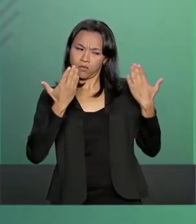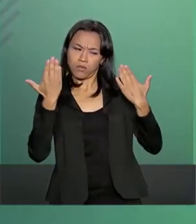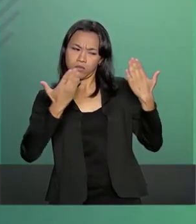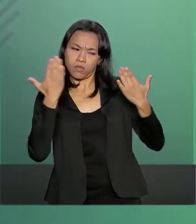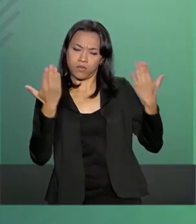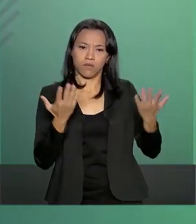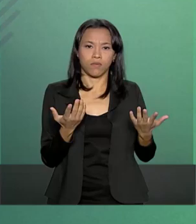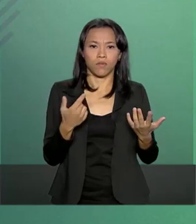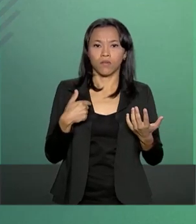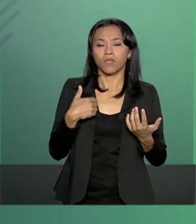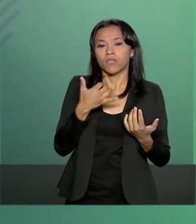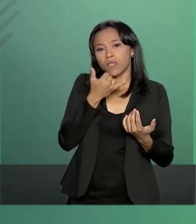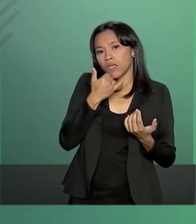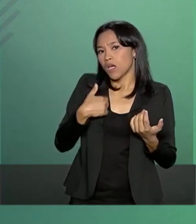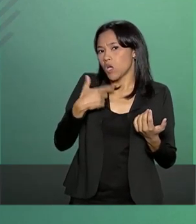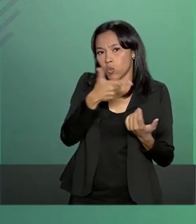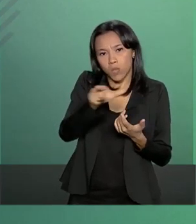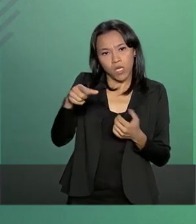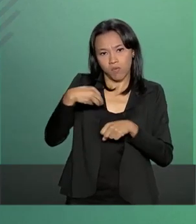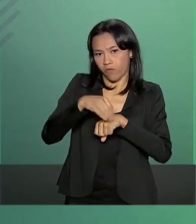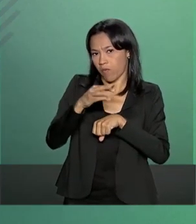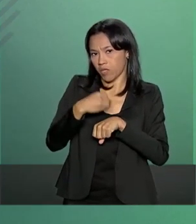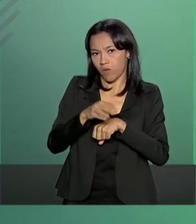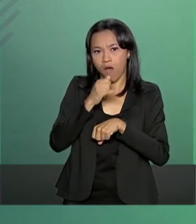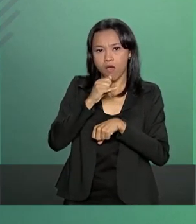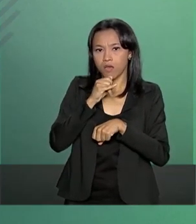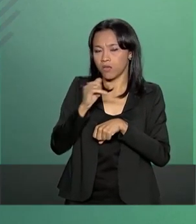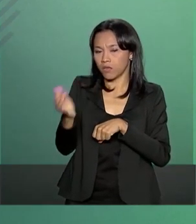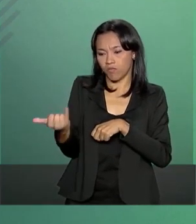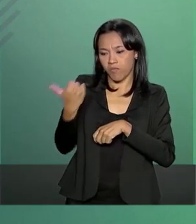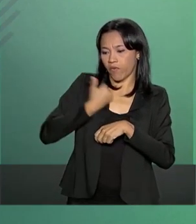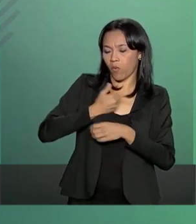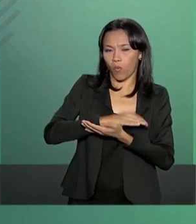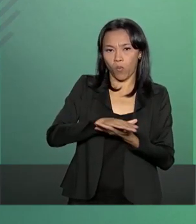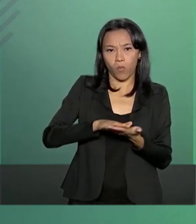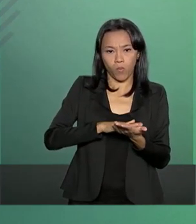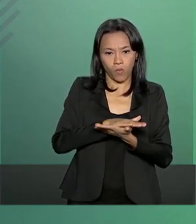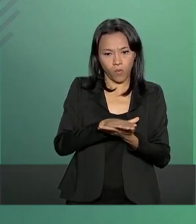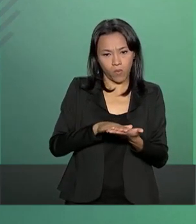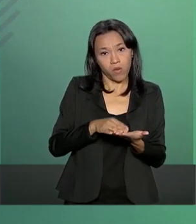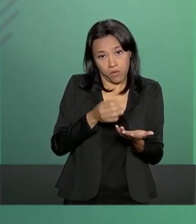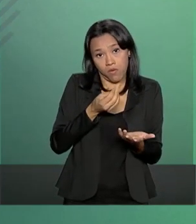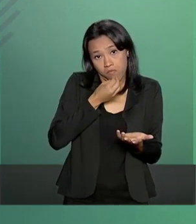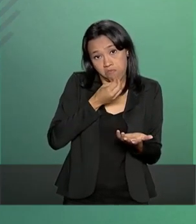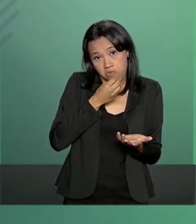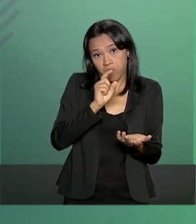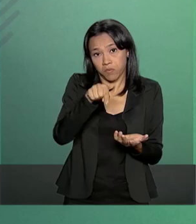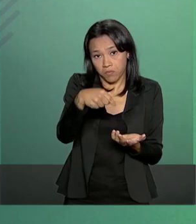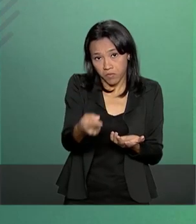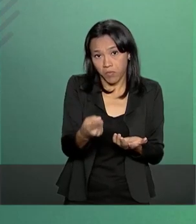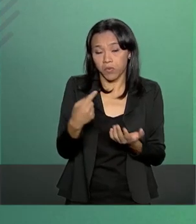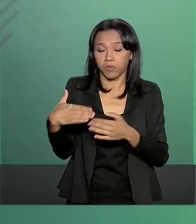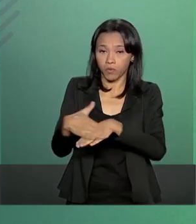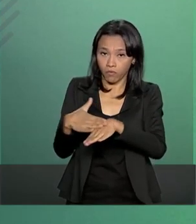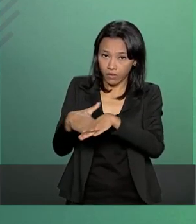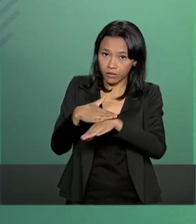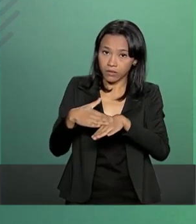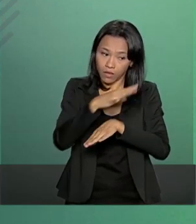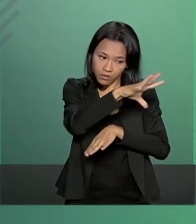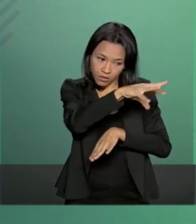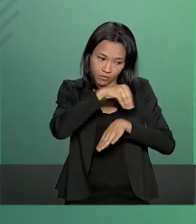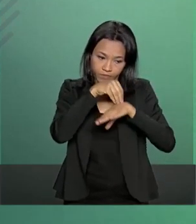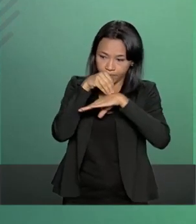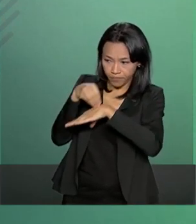tenho essa informação, o presidente não me comentou. Eu poderei conversar com ele e, se ele achar